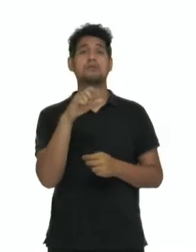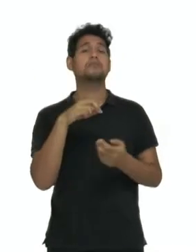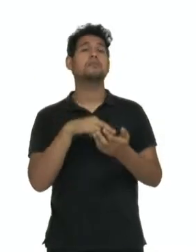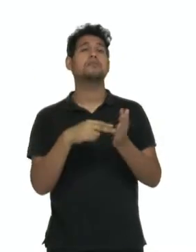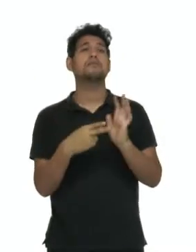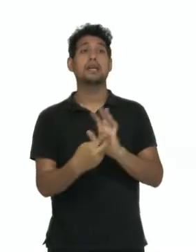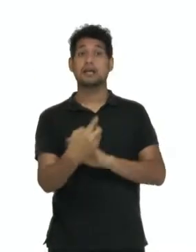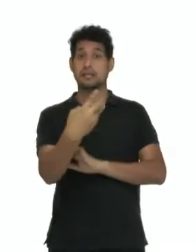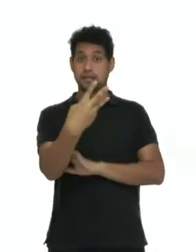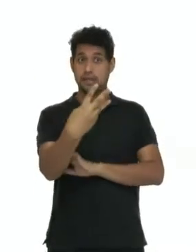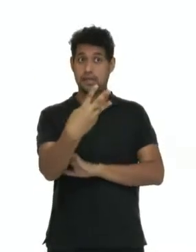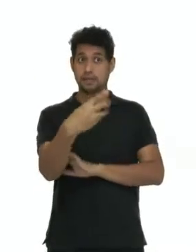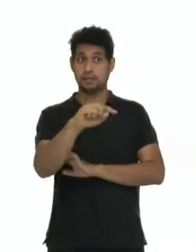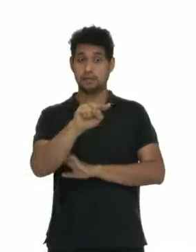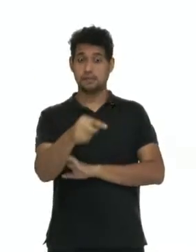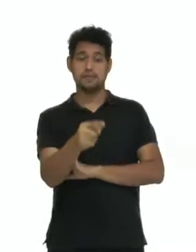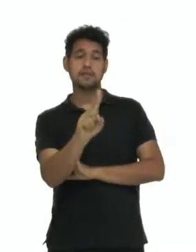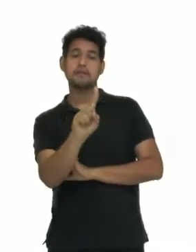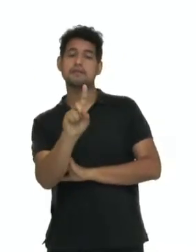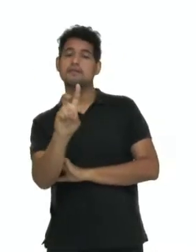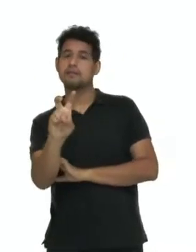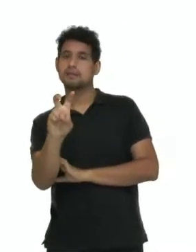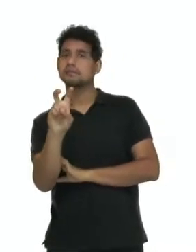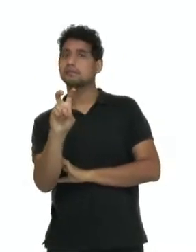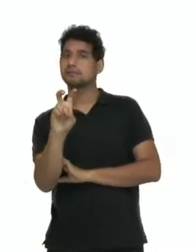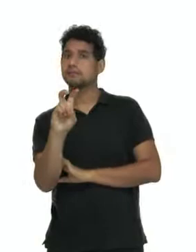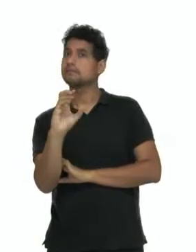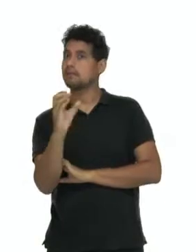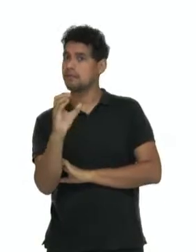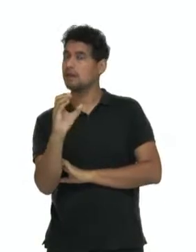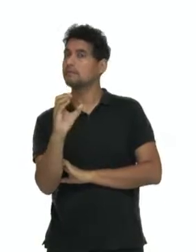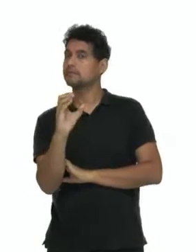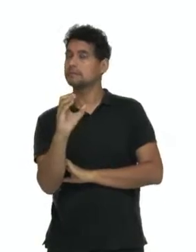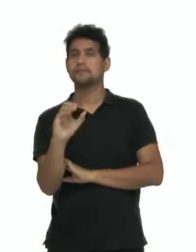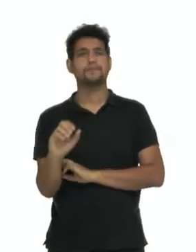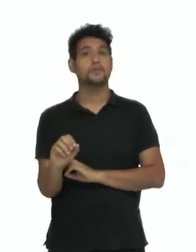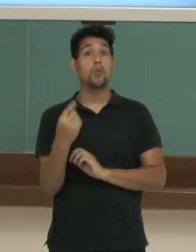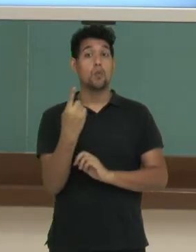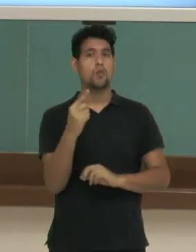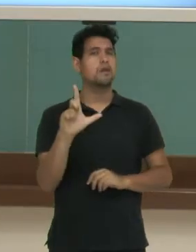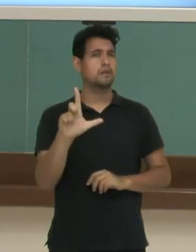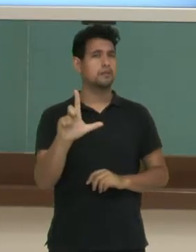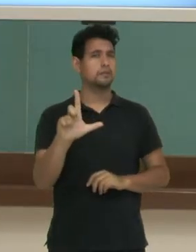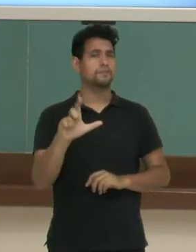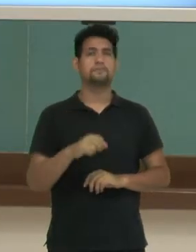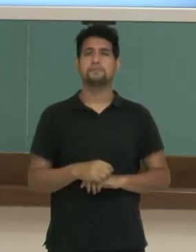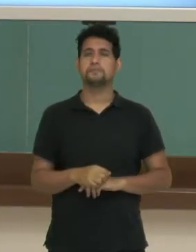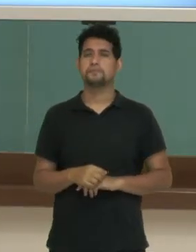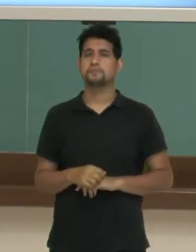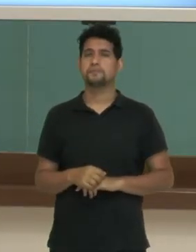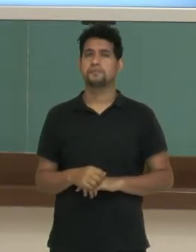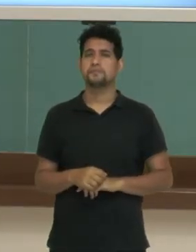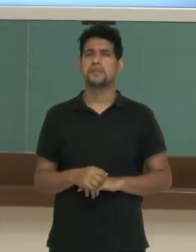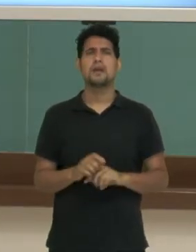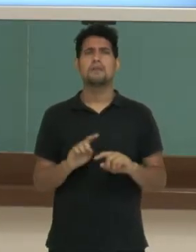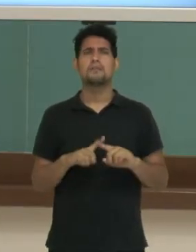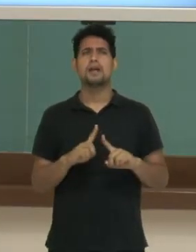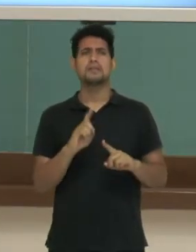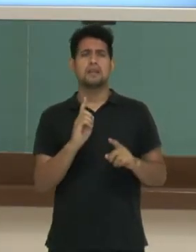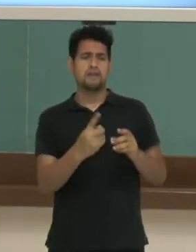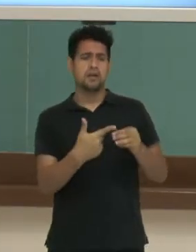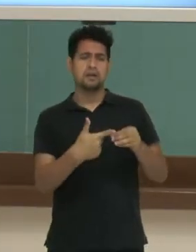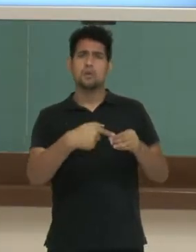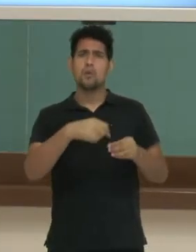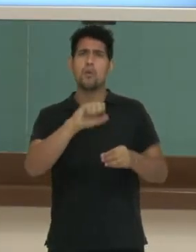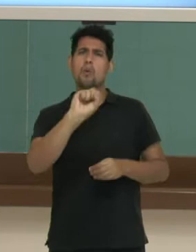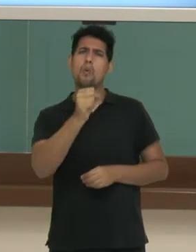custando R$ 3,15 o litro, né? Nesse posto de combustível, tá? E se ela vai